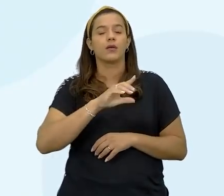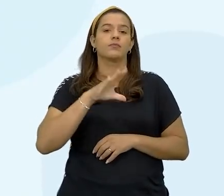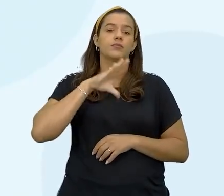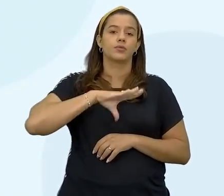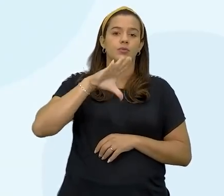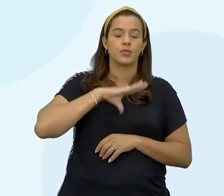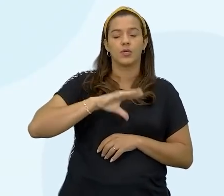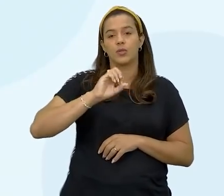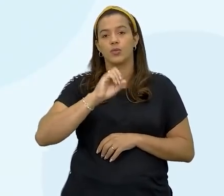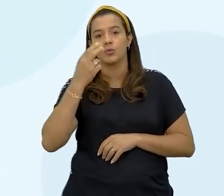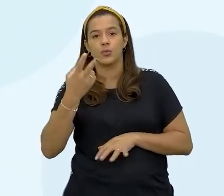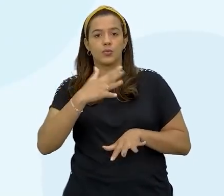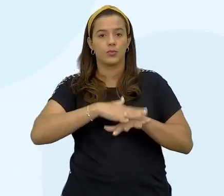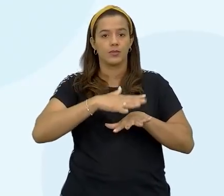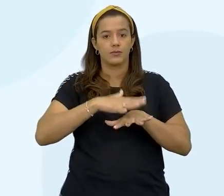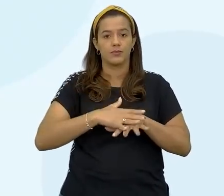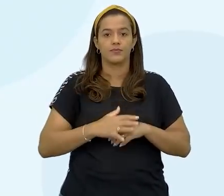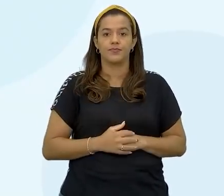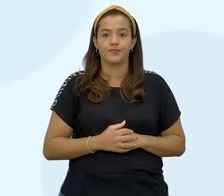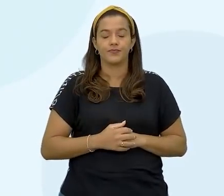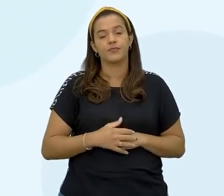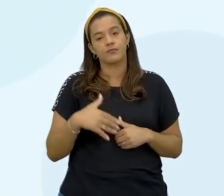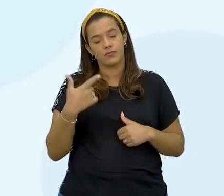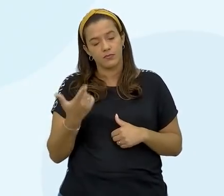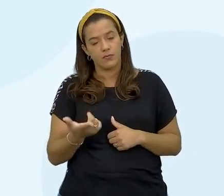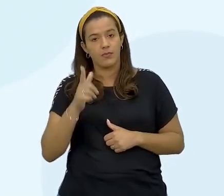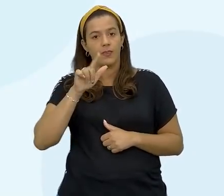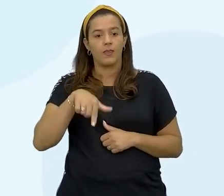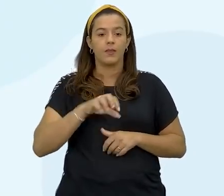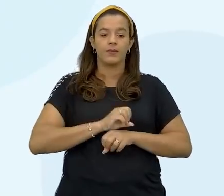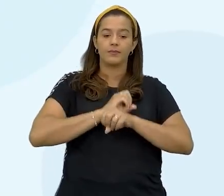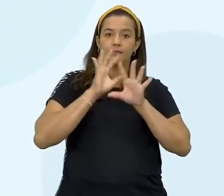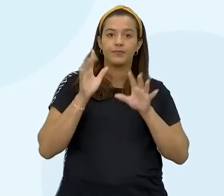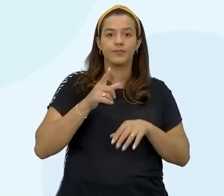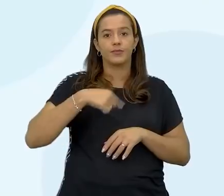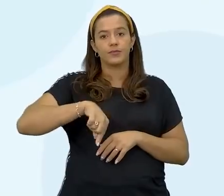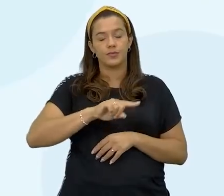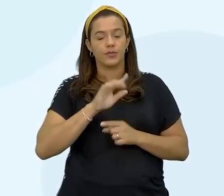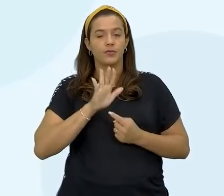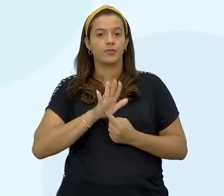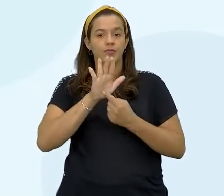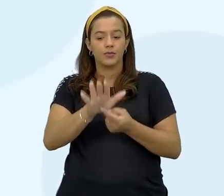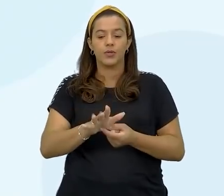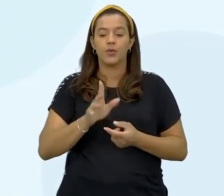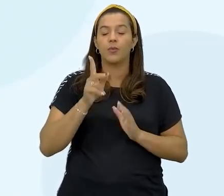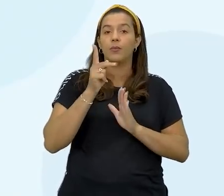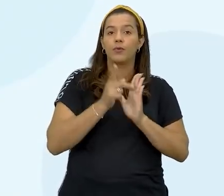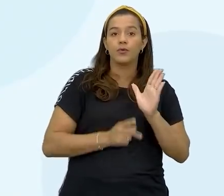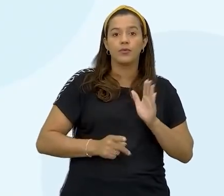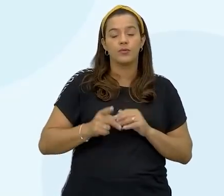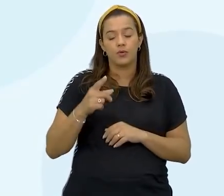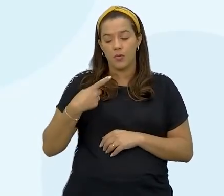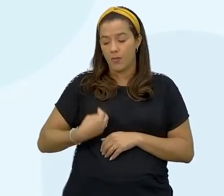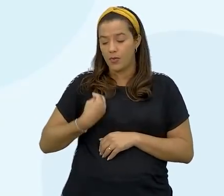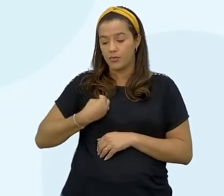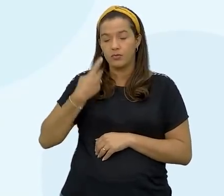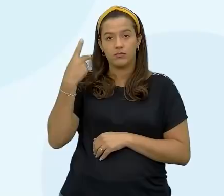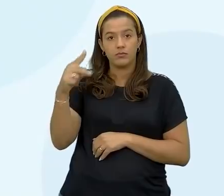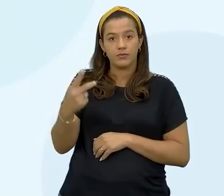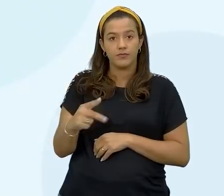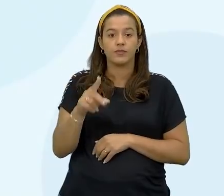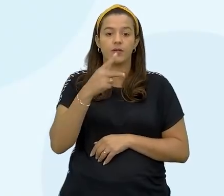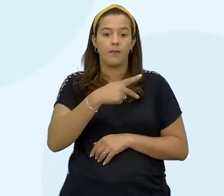ou de matemática. E, claro, a gente vai trazer um pouquinho o projeto de vida, que é as